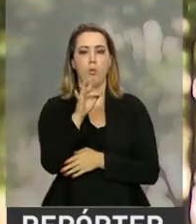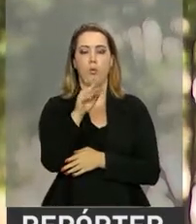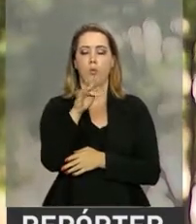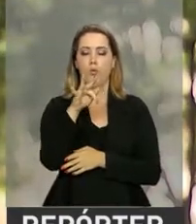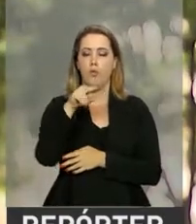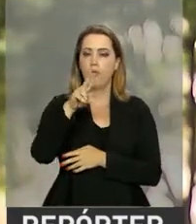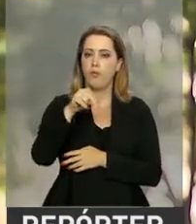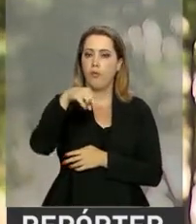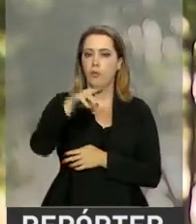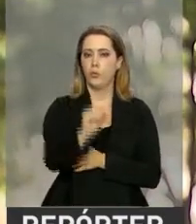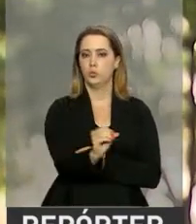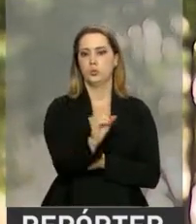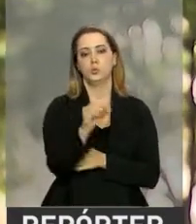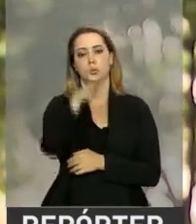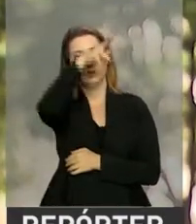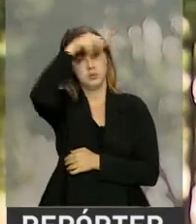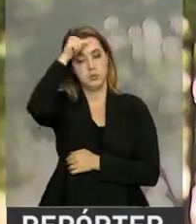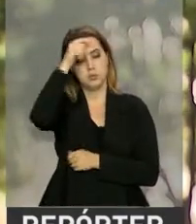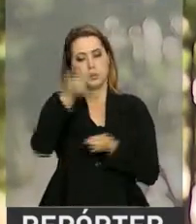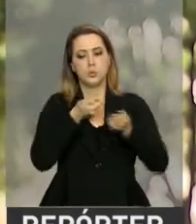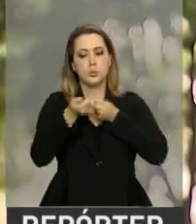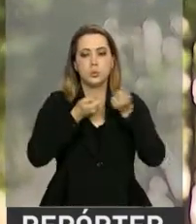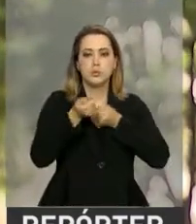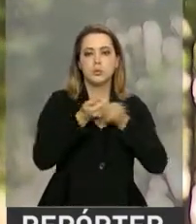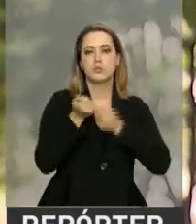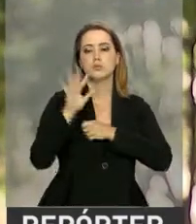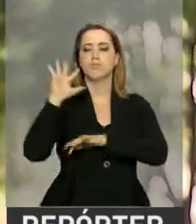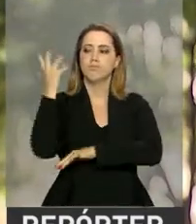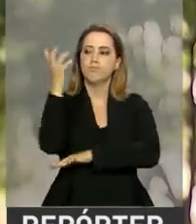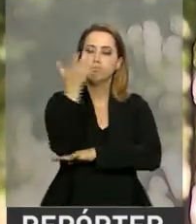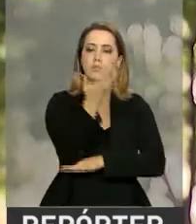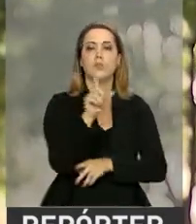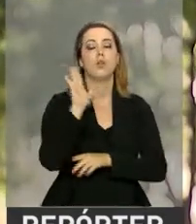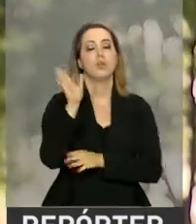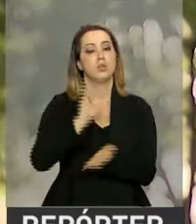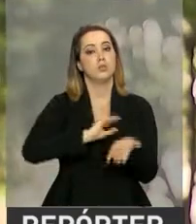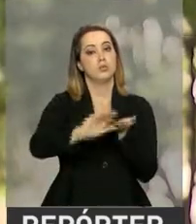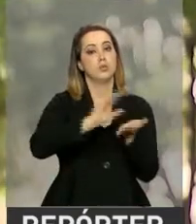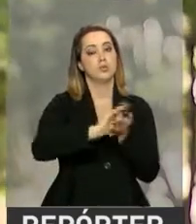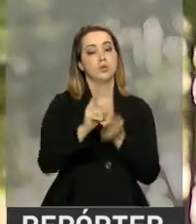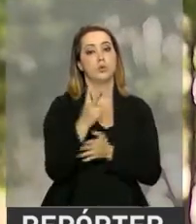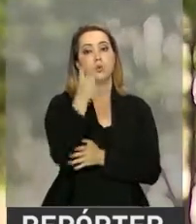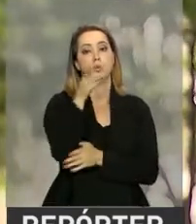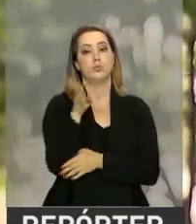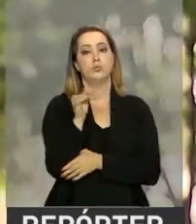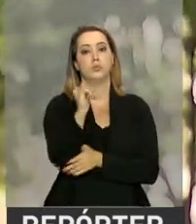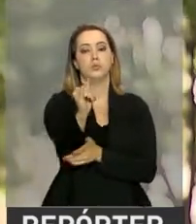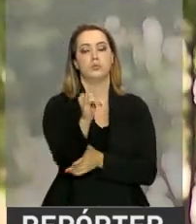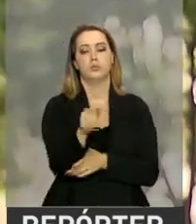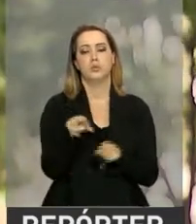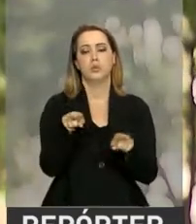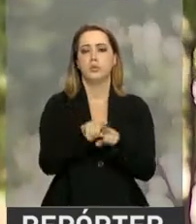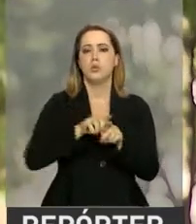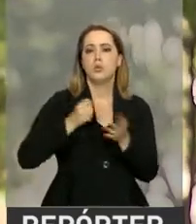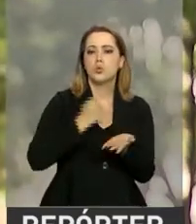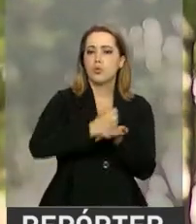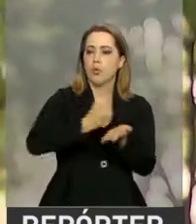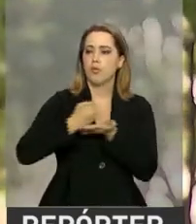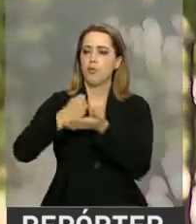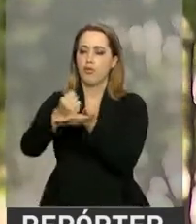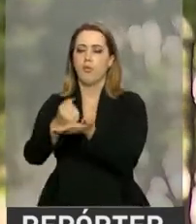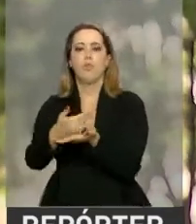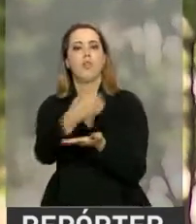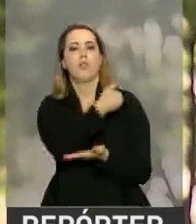apoiar projetos de monitoramento e controle ambiental o fundo já recebeu 2 bilhões meio de reais em doações dos